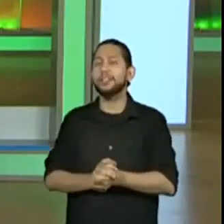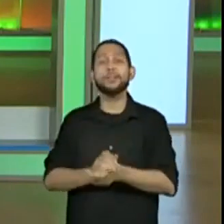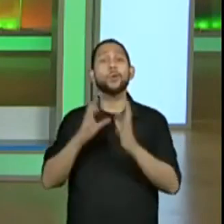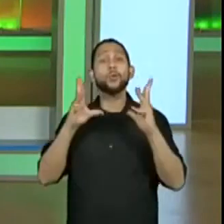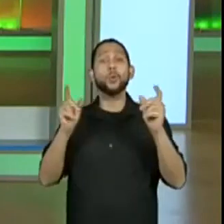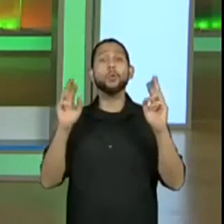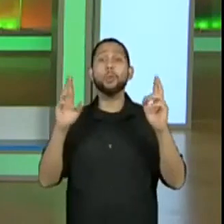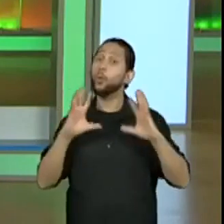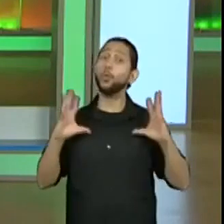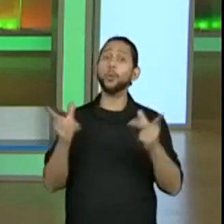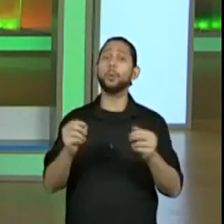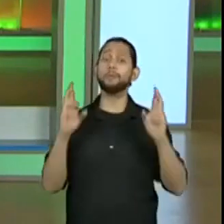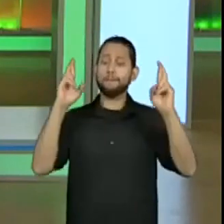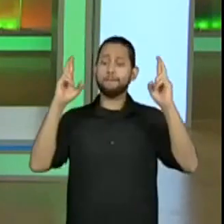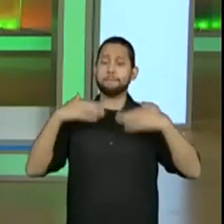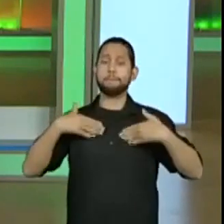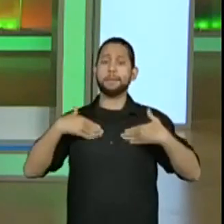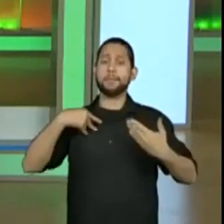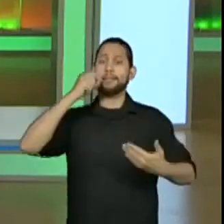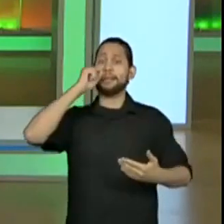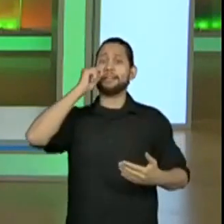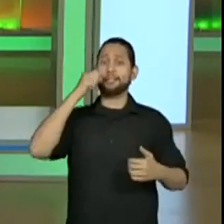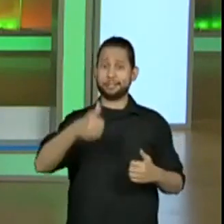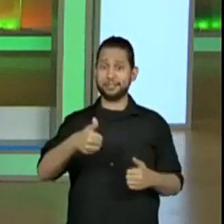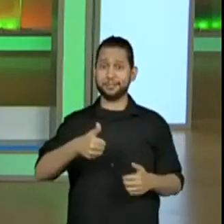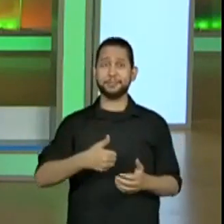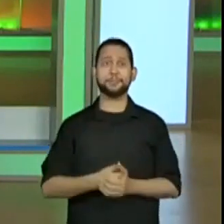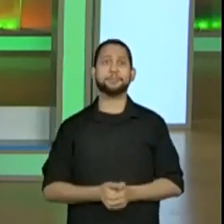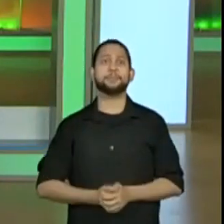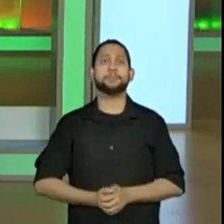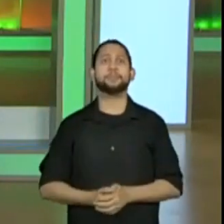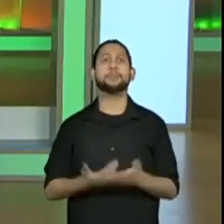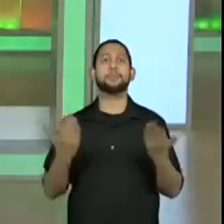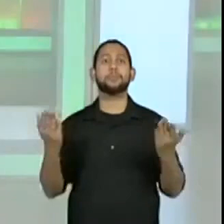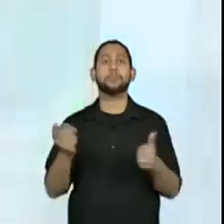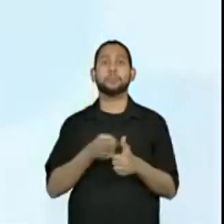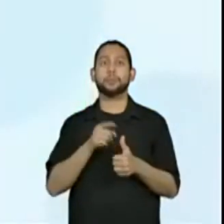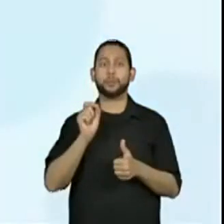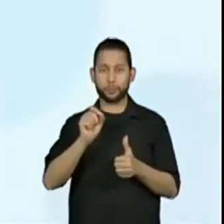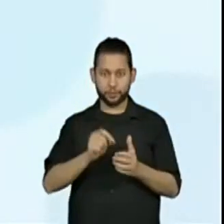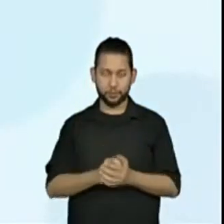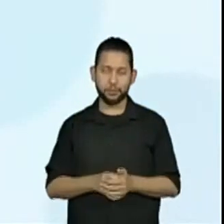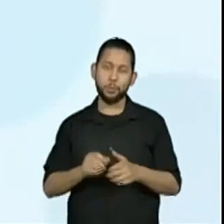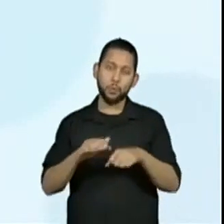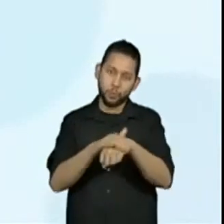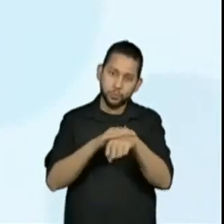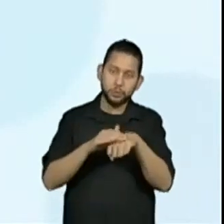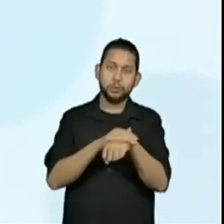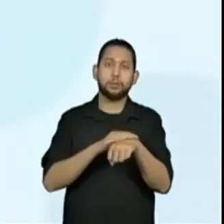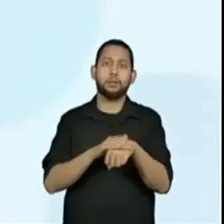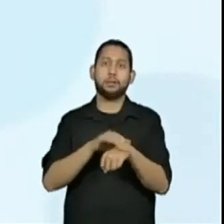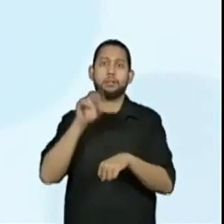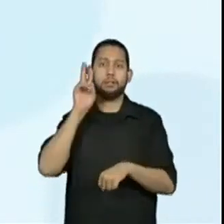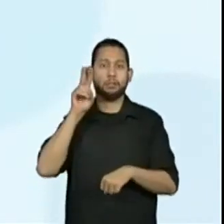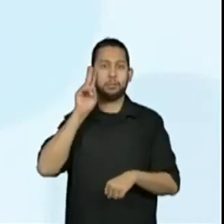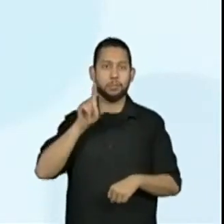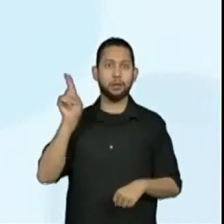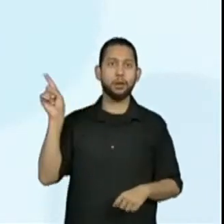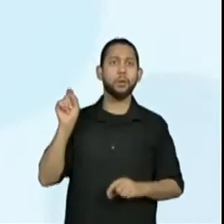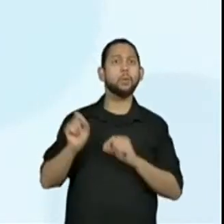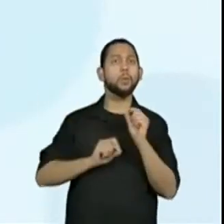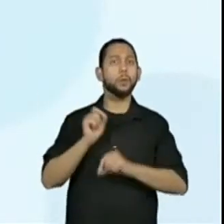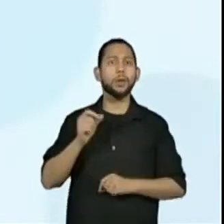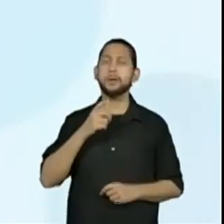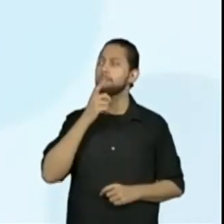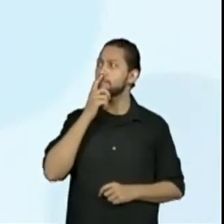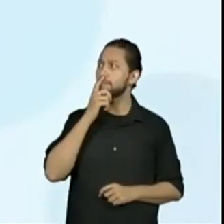mim, hein? E vamos entender como é que vai funcionar esse jogo. Vamos lá. Primeiro, a gente vai ter que falar um pouquinho, a gente só vai rever essas relações entre